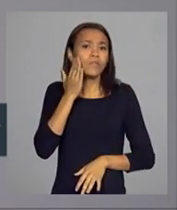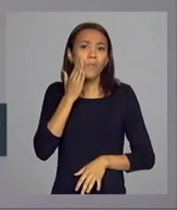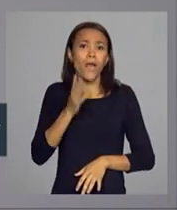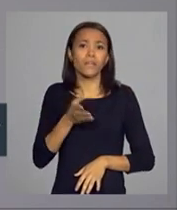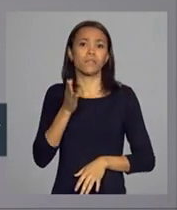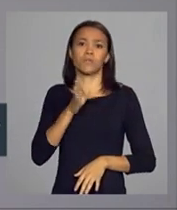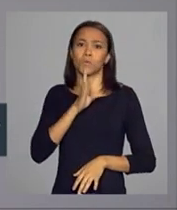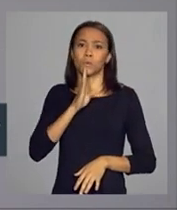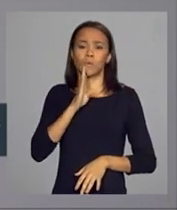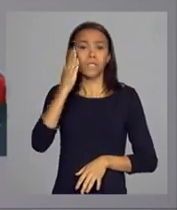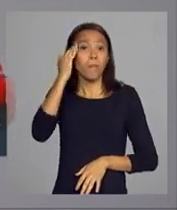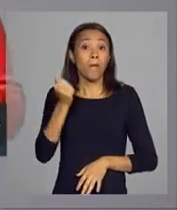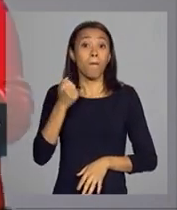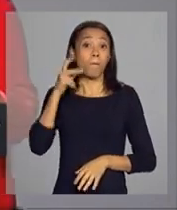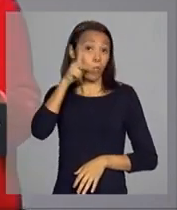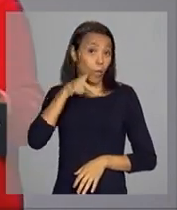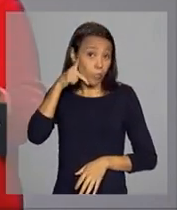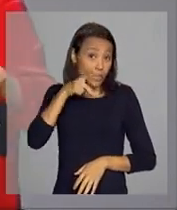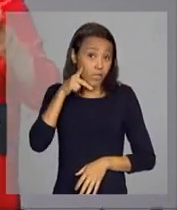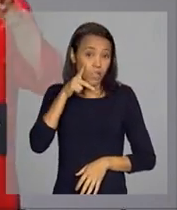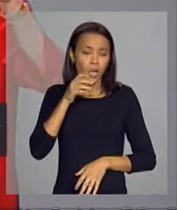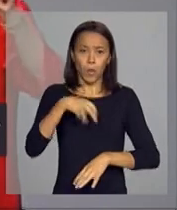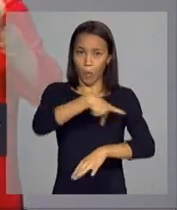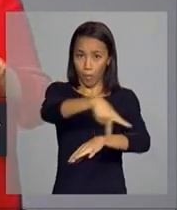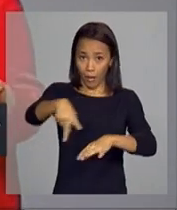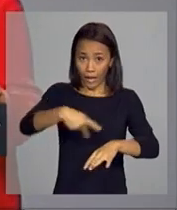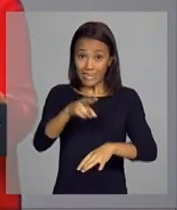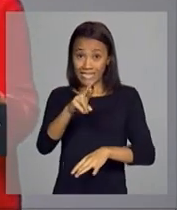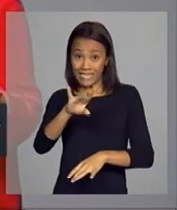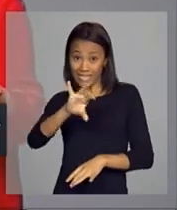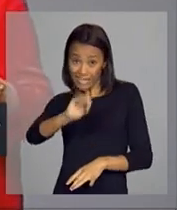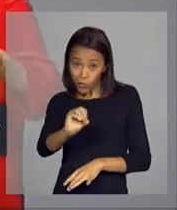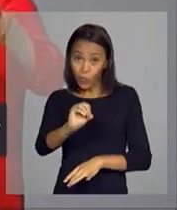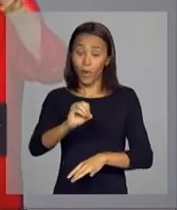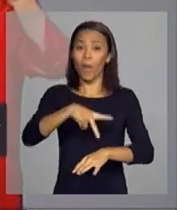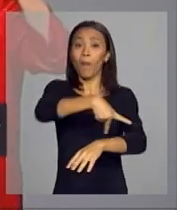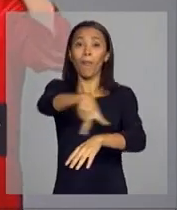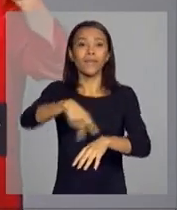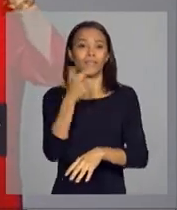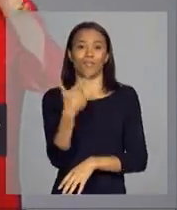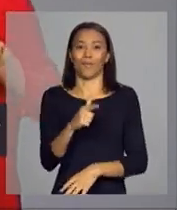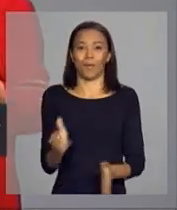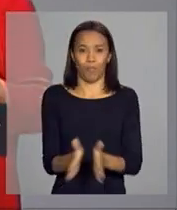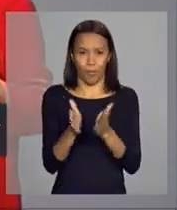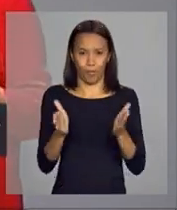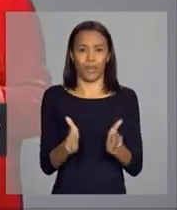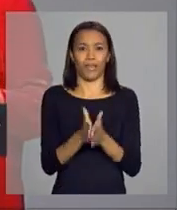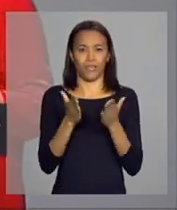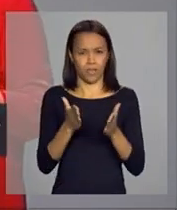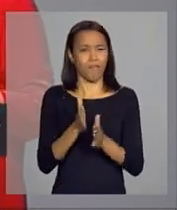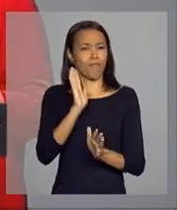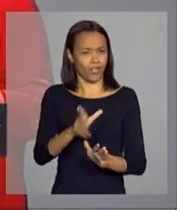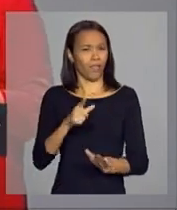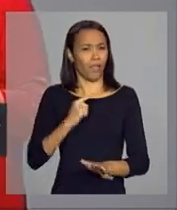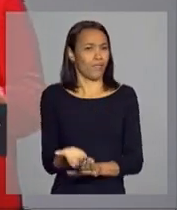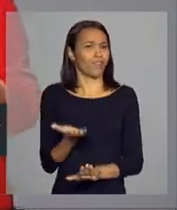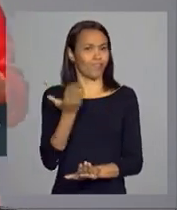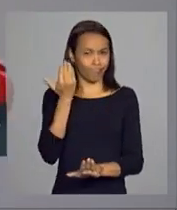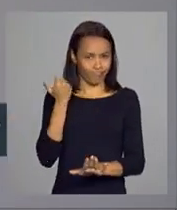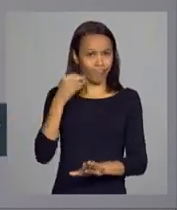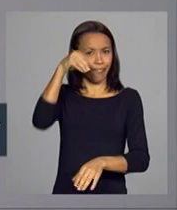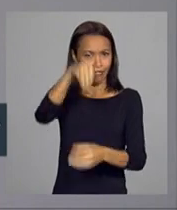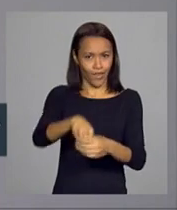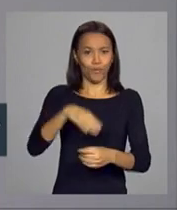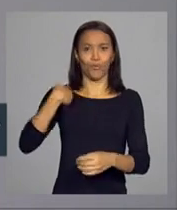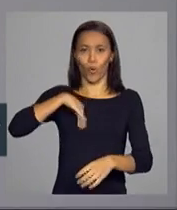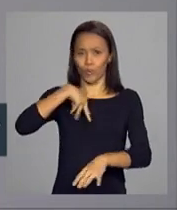politicamente. País rico é país sem pobreza, mas já houve época no nosso país que